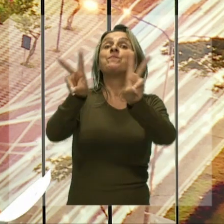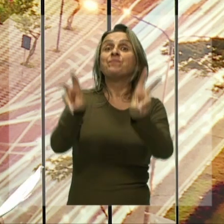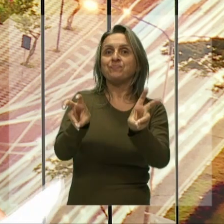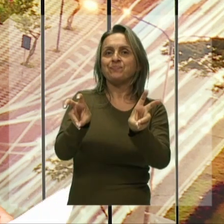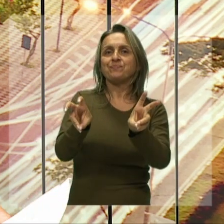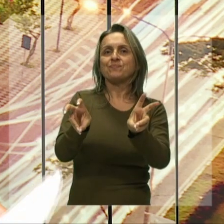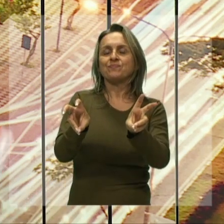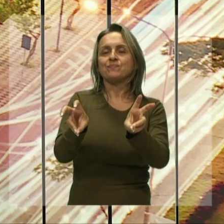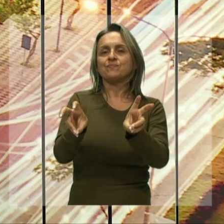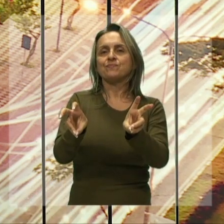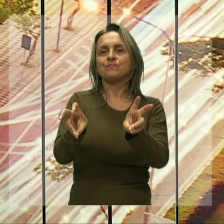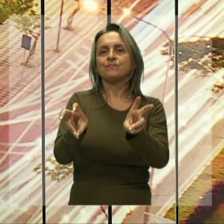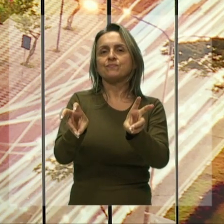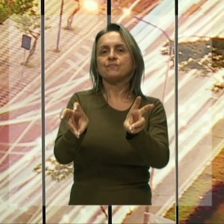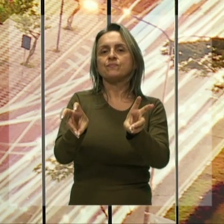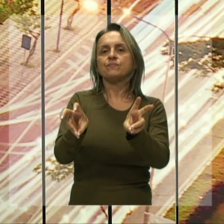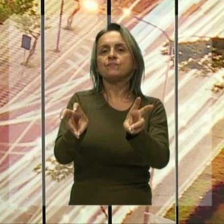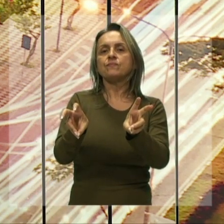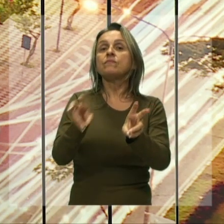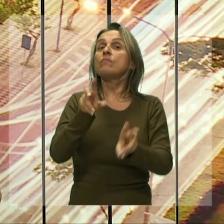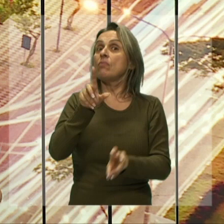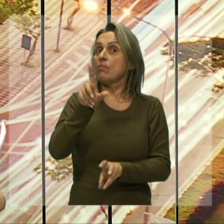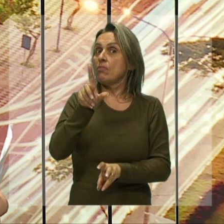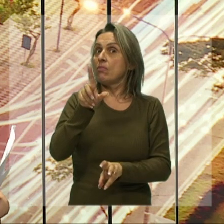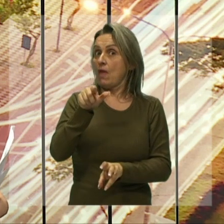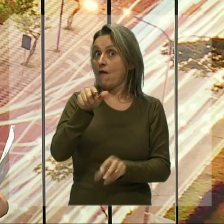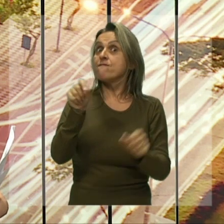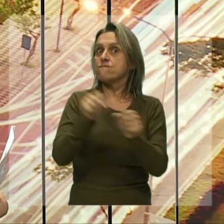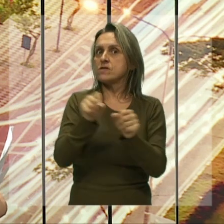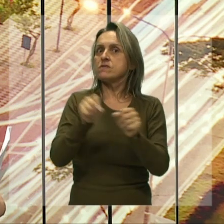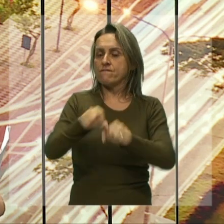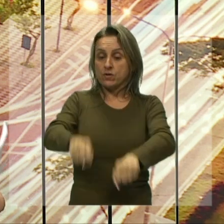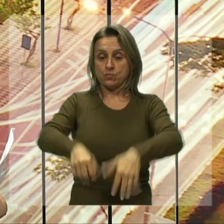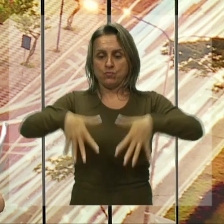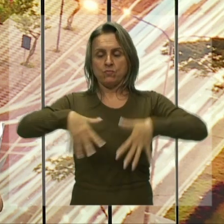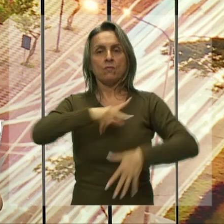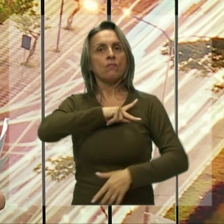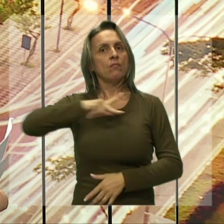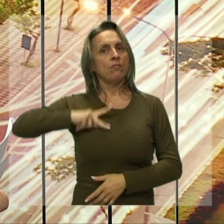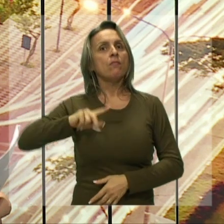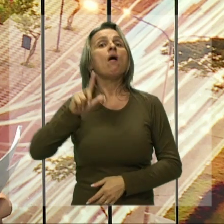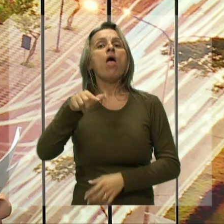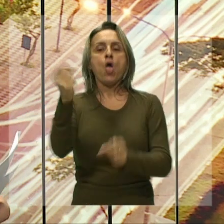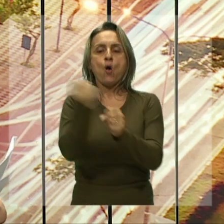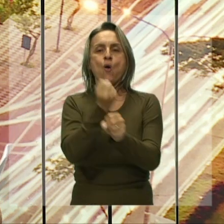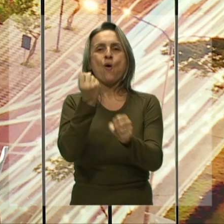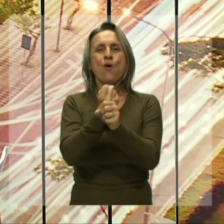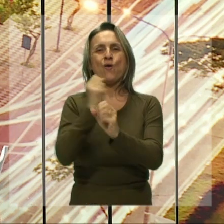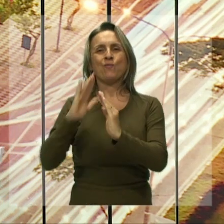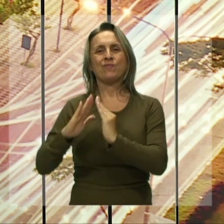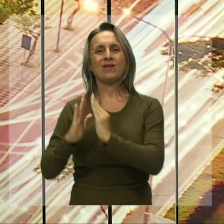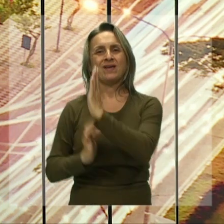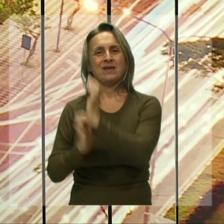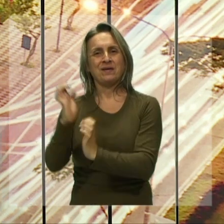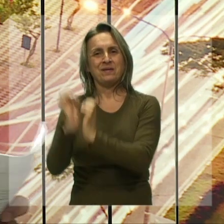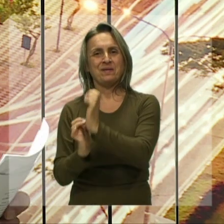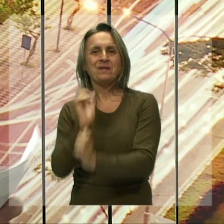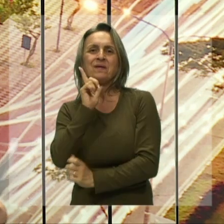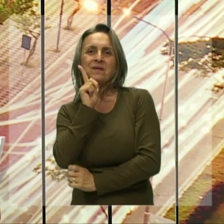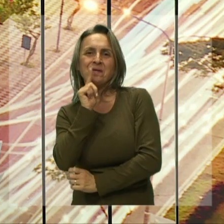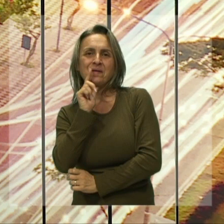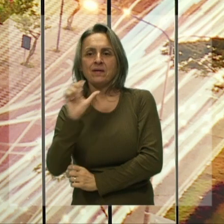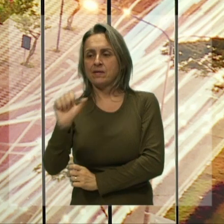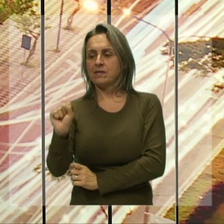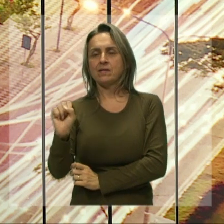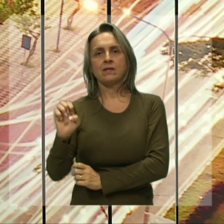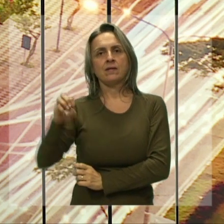será até abordado em audiência pública aqui na Câmara de Vereadores, que são as obras do Semasa. Né? O senhor circula pela